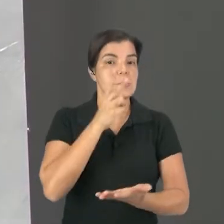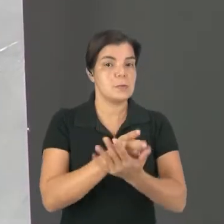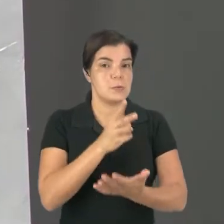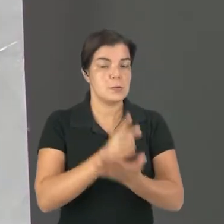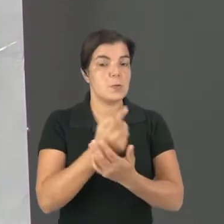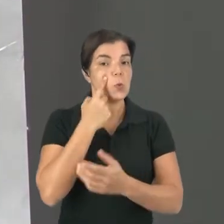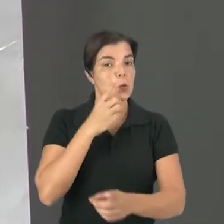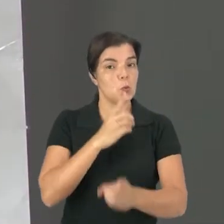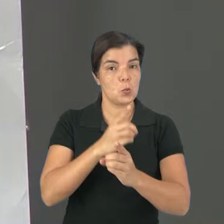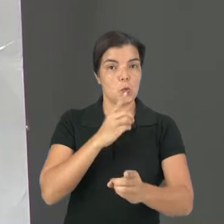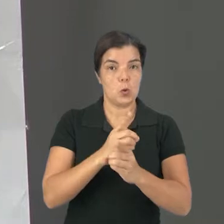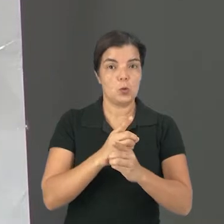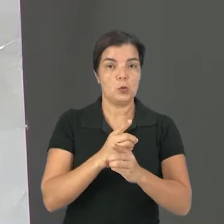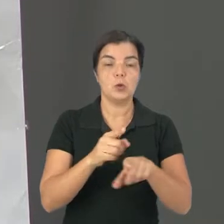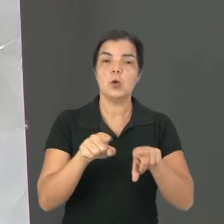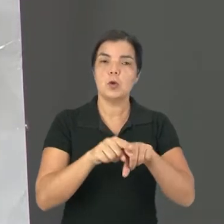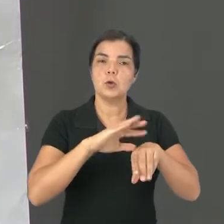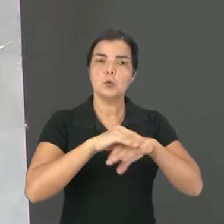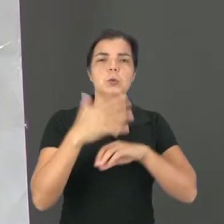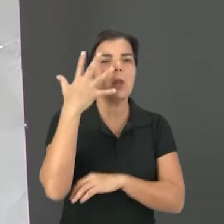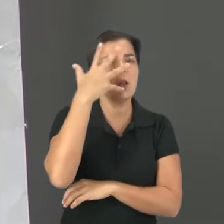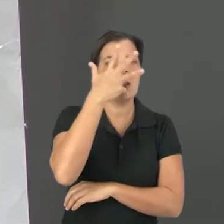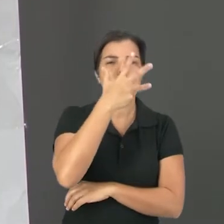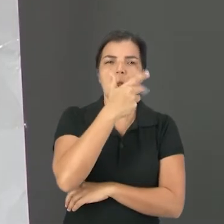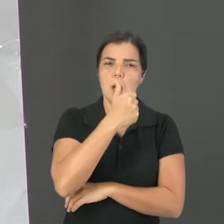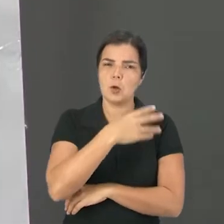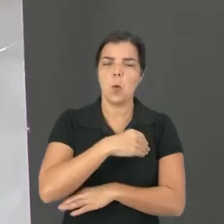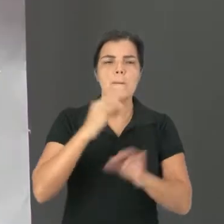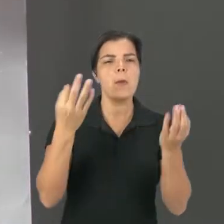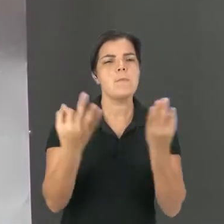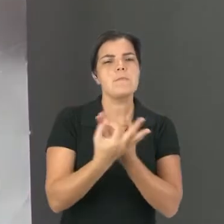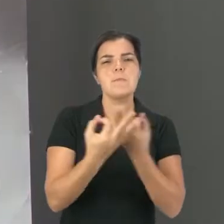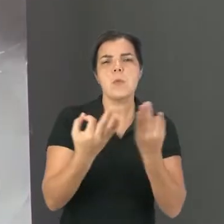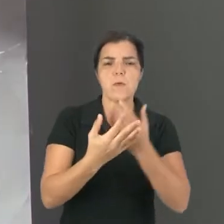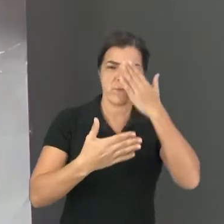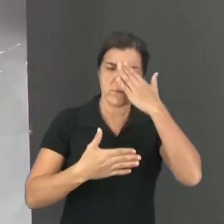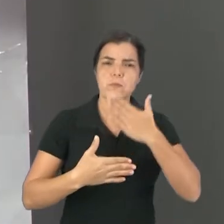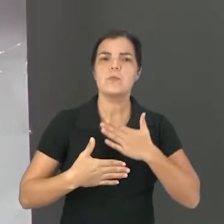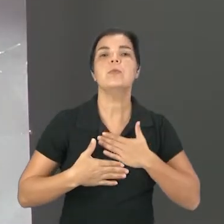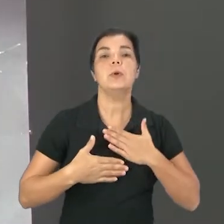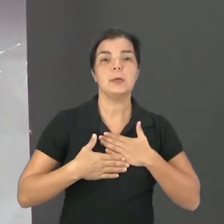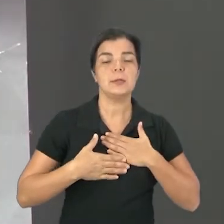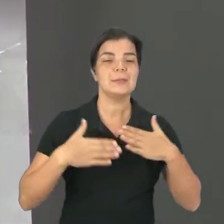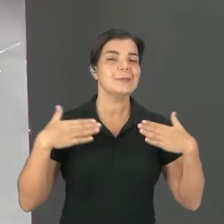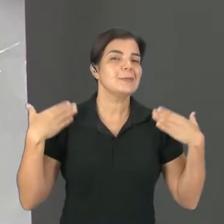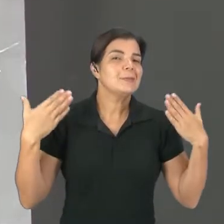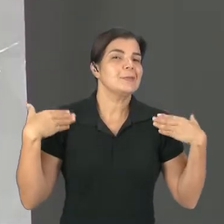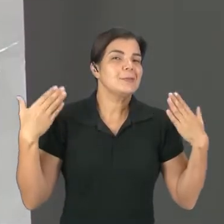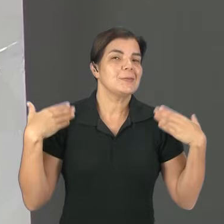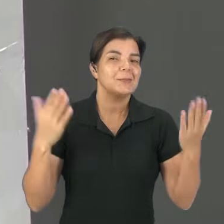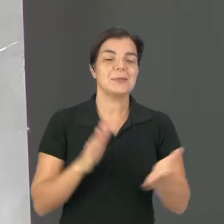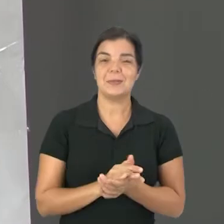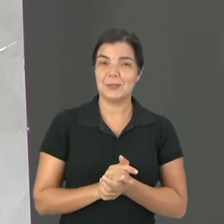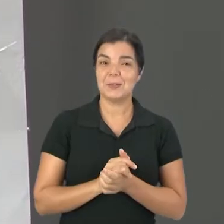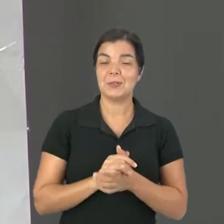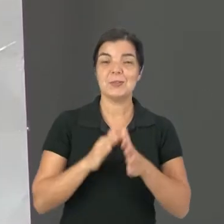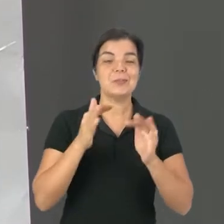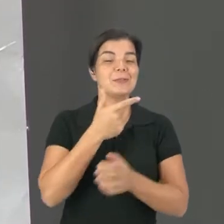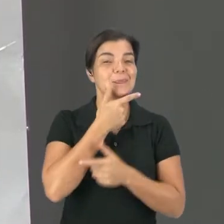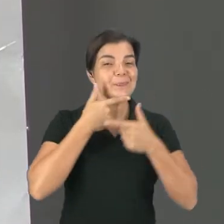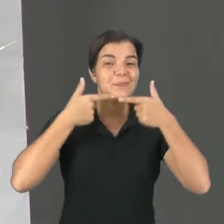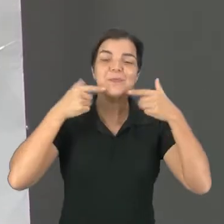que encontrares os borrachos lindos, bem feitinhos de corpo, alegres, cheios de uma